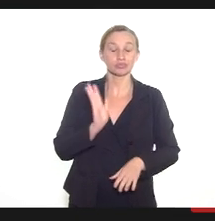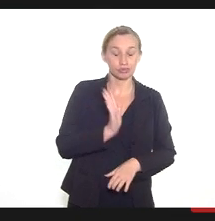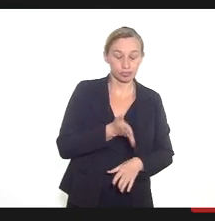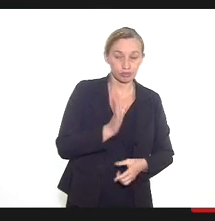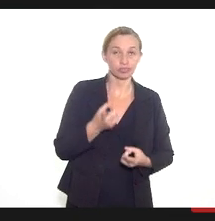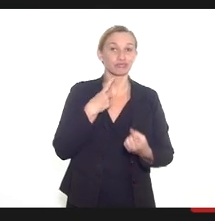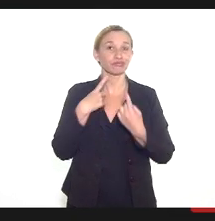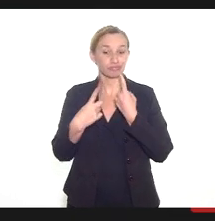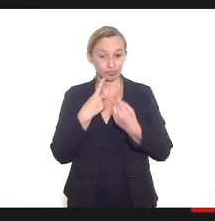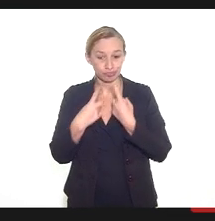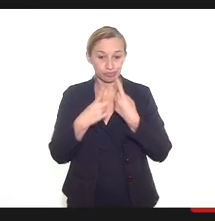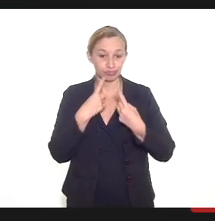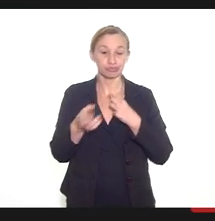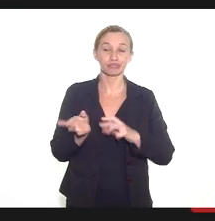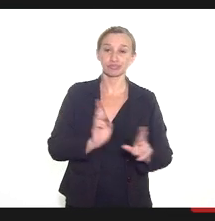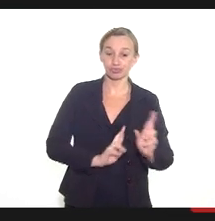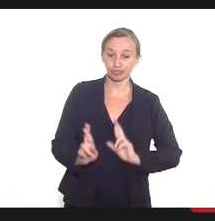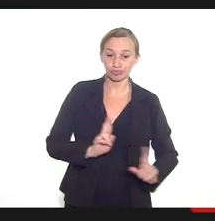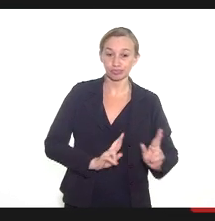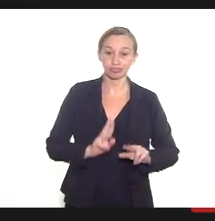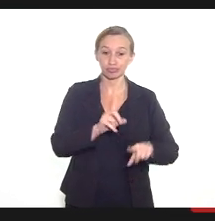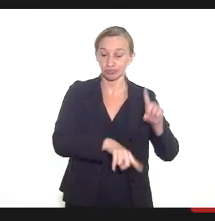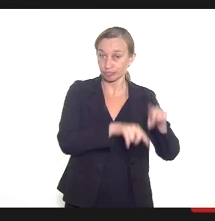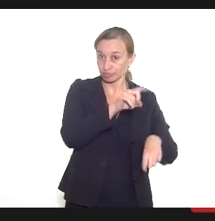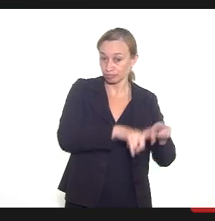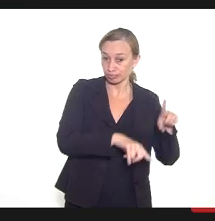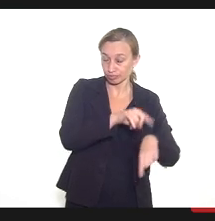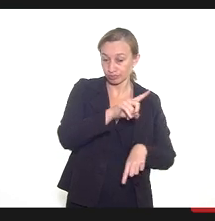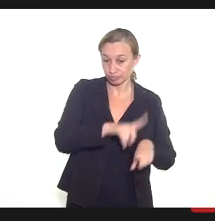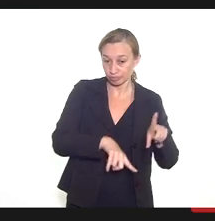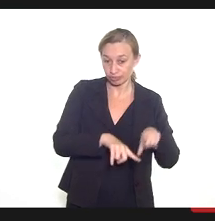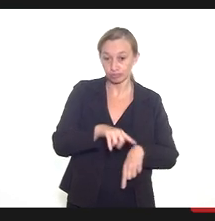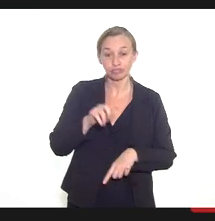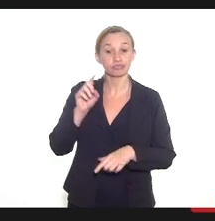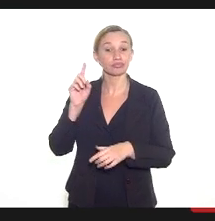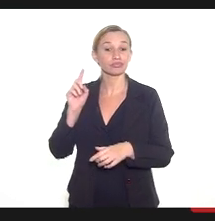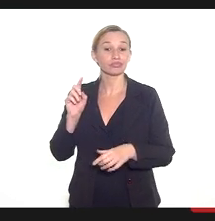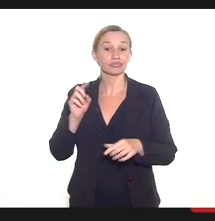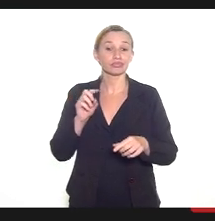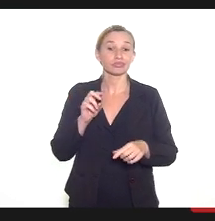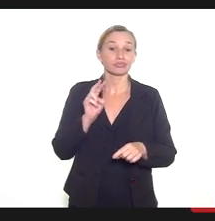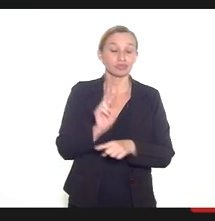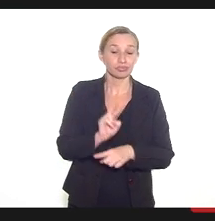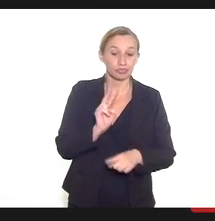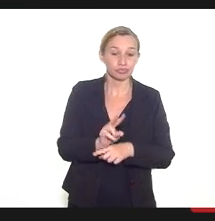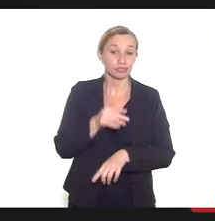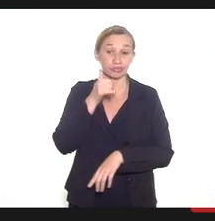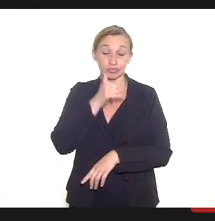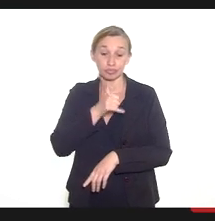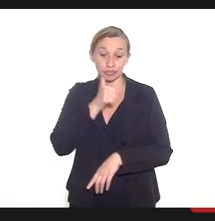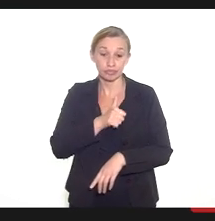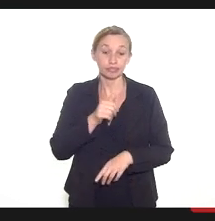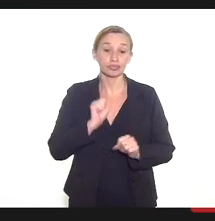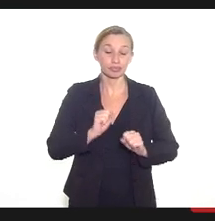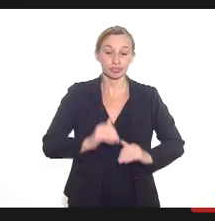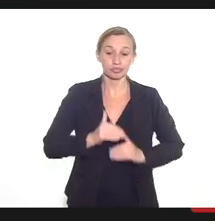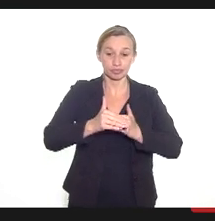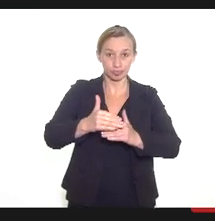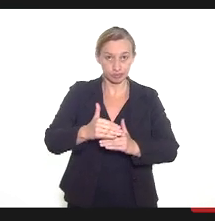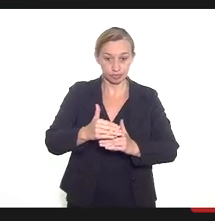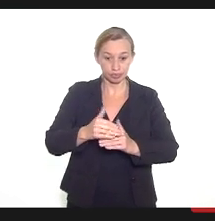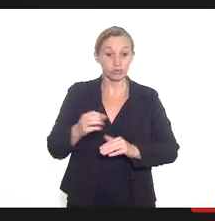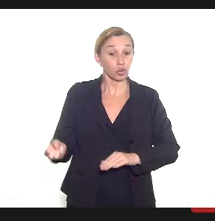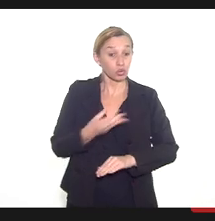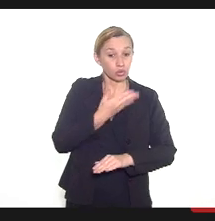foram discutidas em relação aos equipamentos de proteção às mulheres, para que a gente possa avançar. O